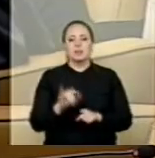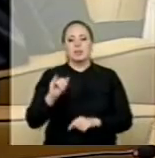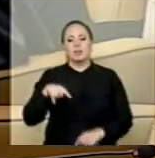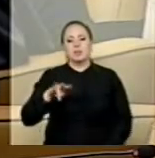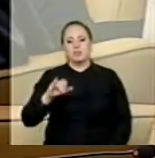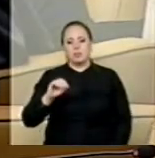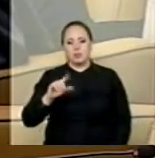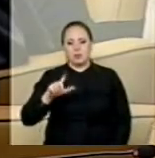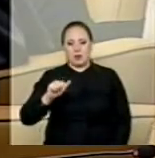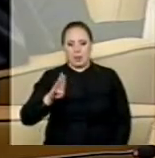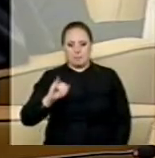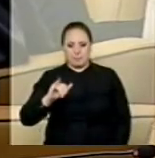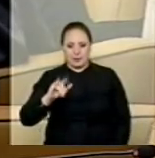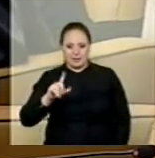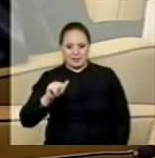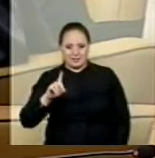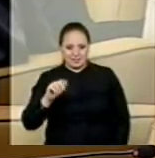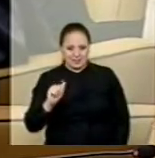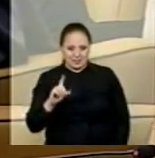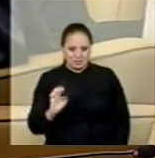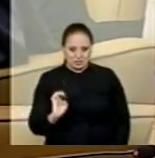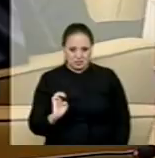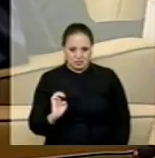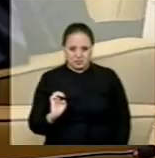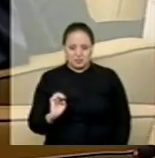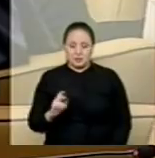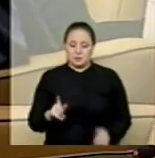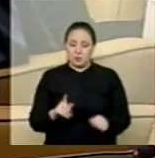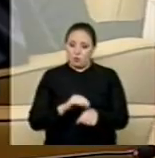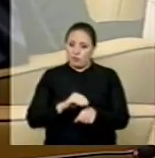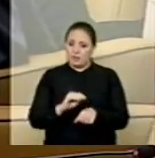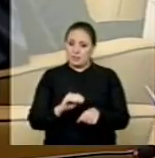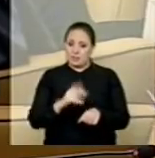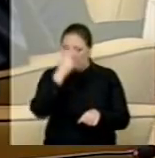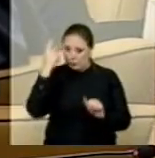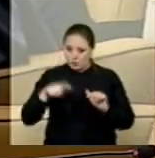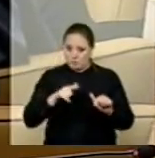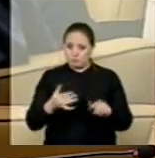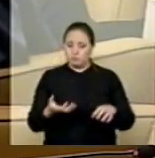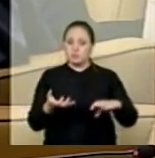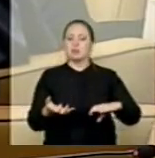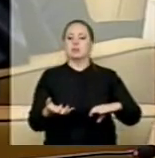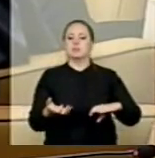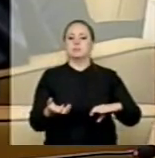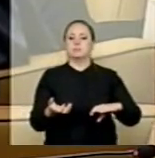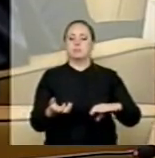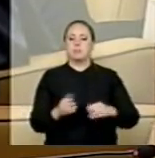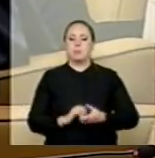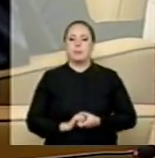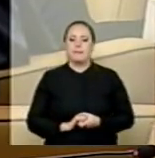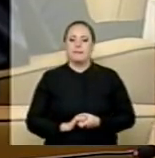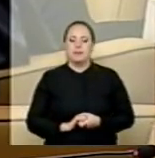pelo constituinte aos congressistas, no que estendidas expressamente